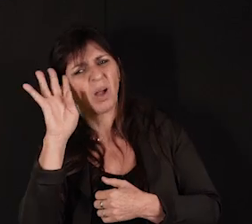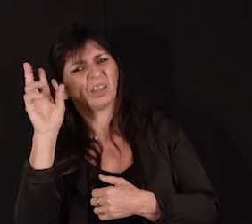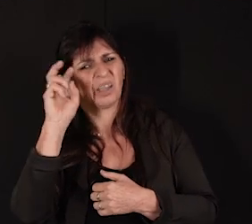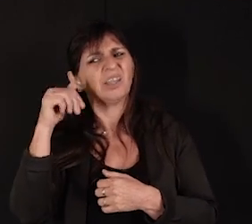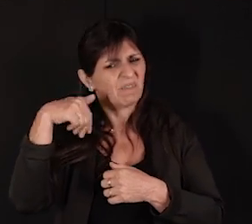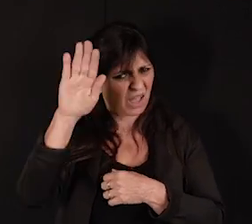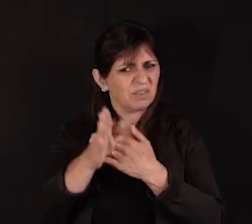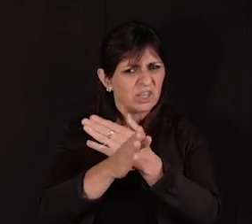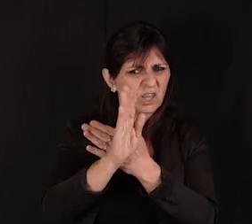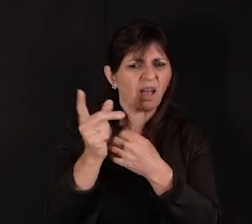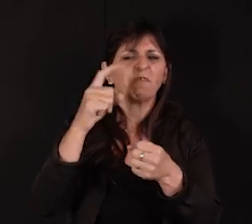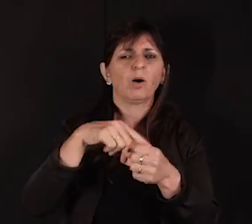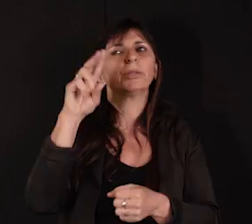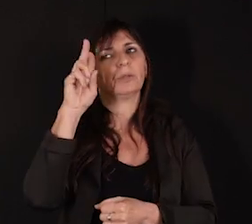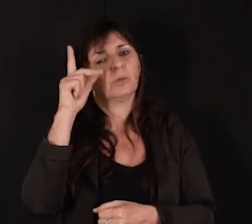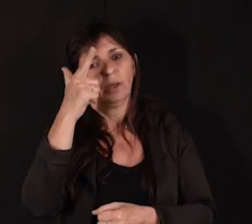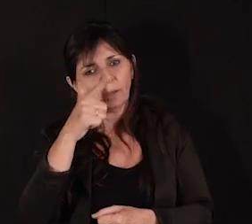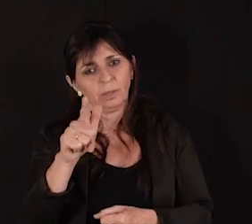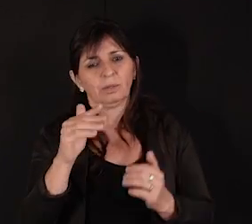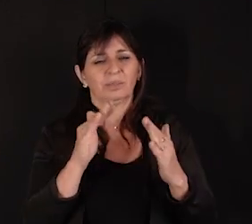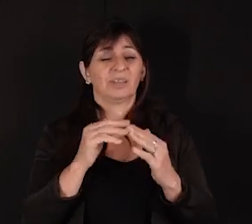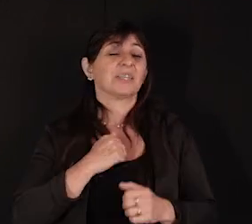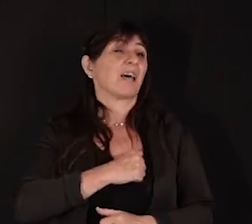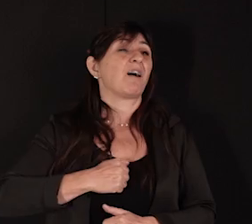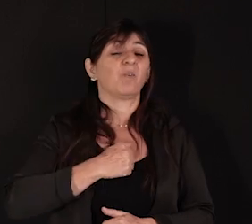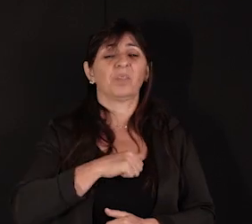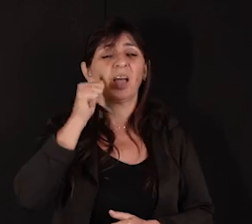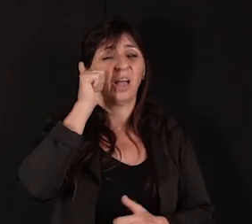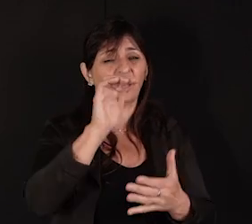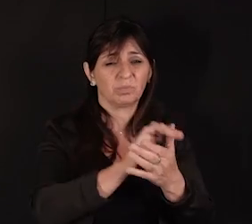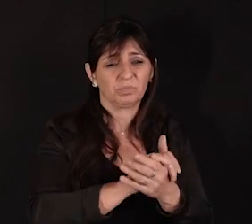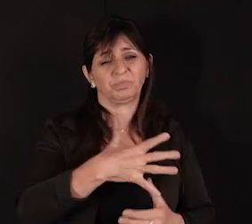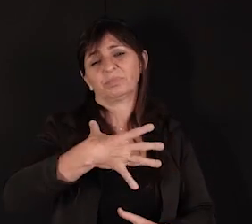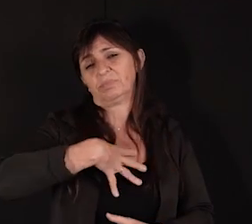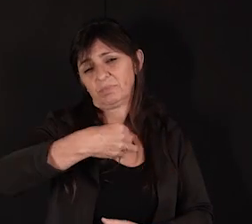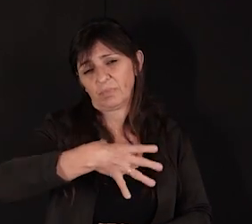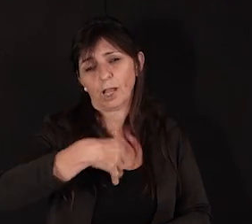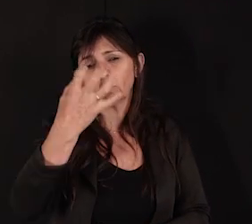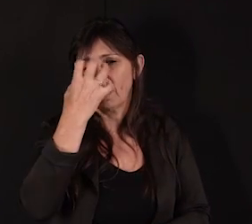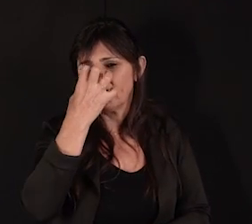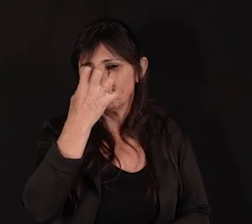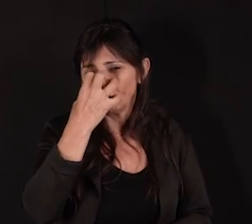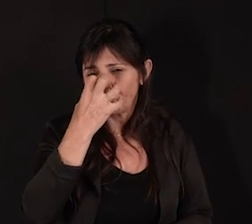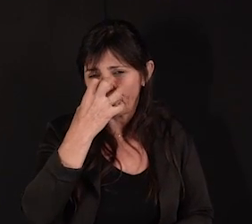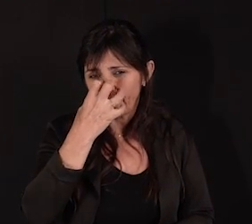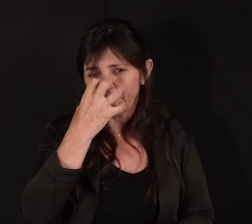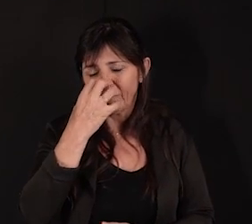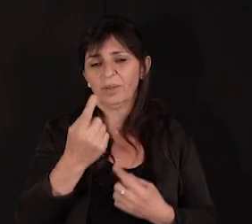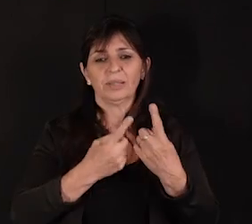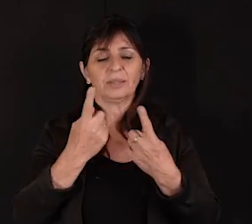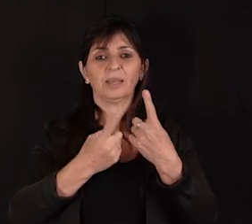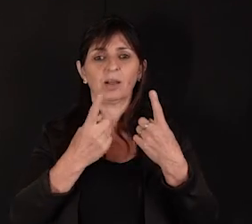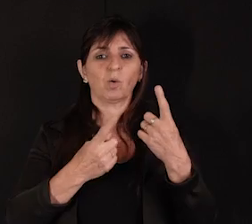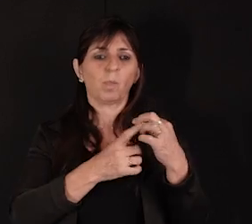e volta na segunda de novo, né? Saudades da esposa, dos filhos, do cachorro. E alguma gaita